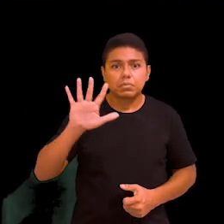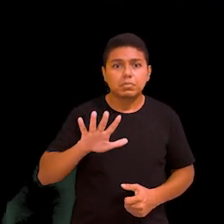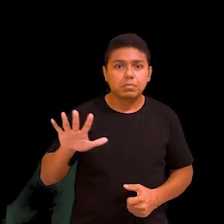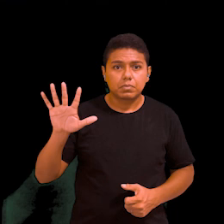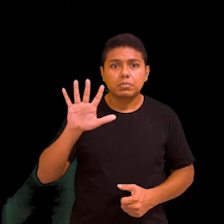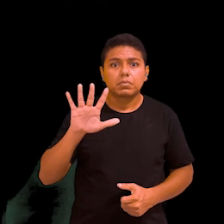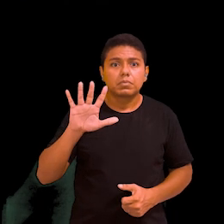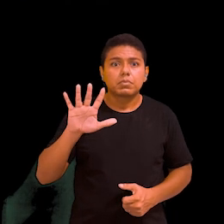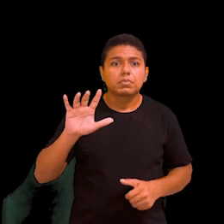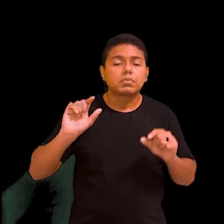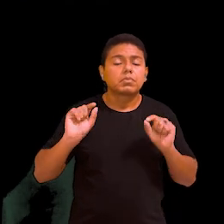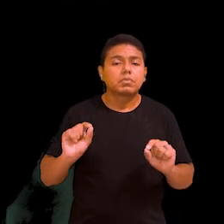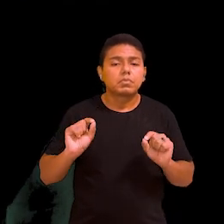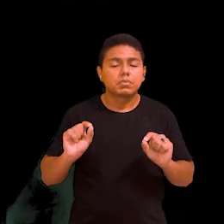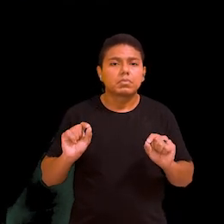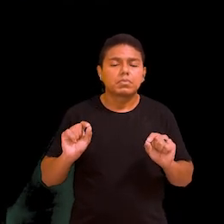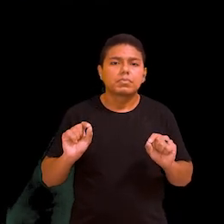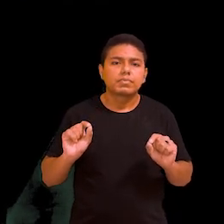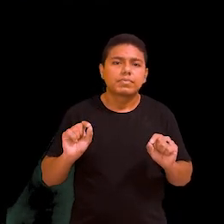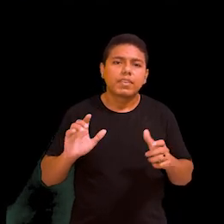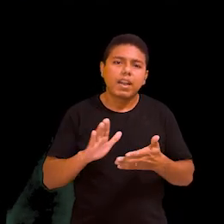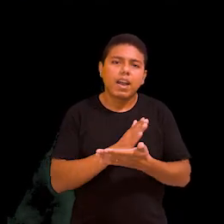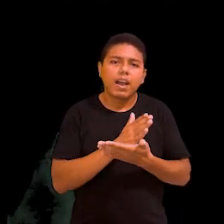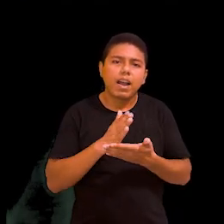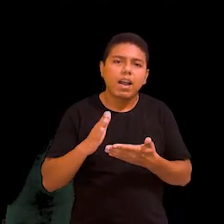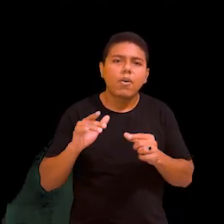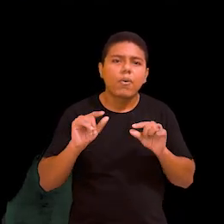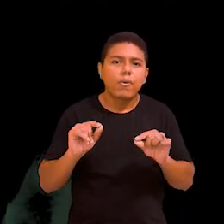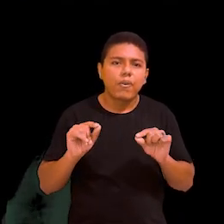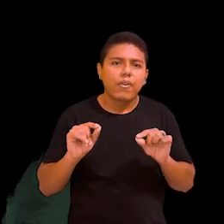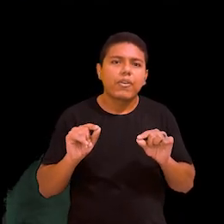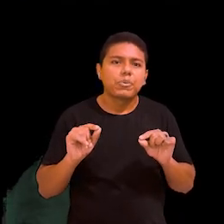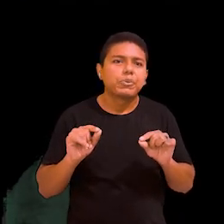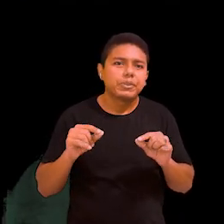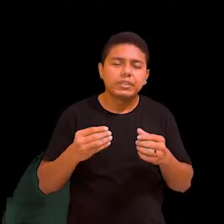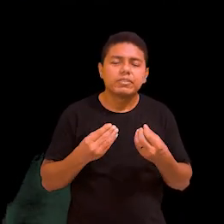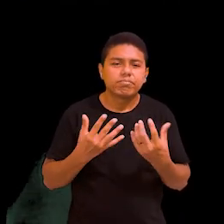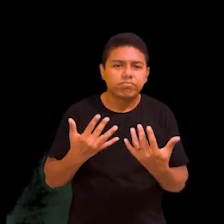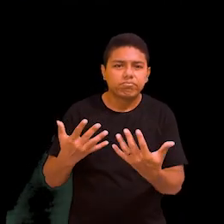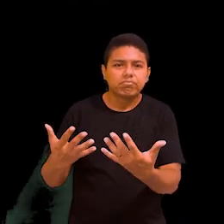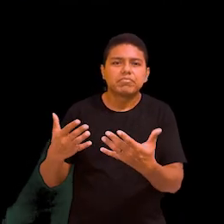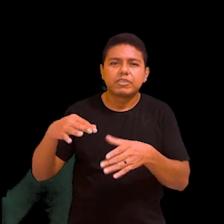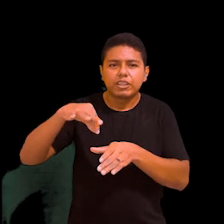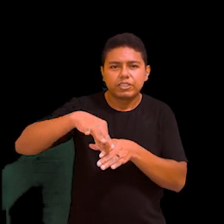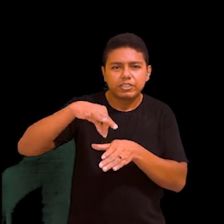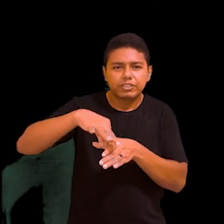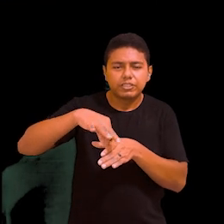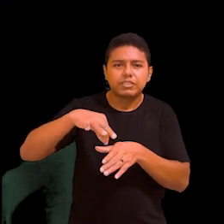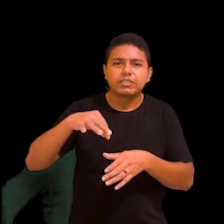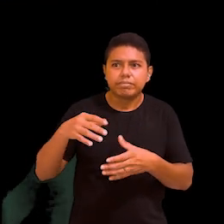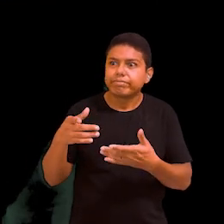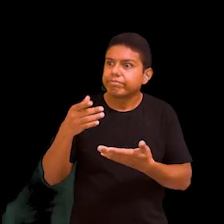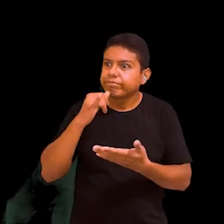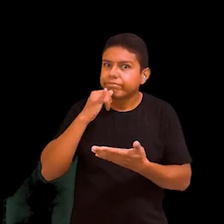direita da tela, na margem inferior, a imagem de algumas plantas, como a